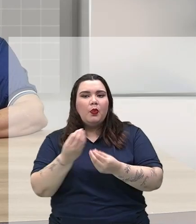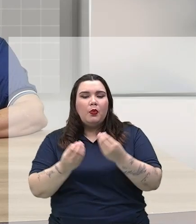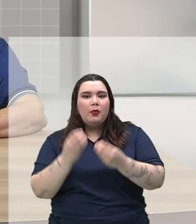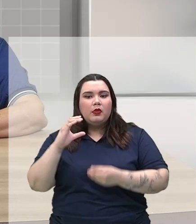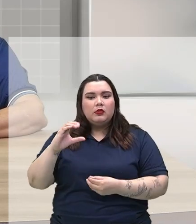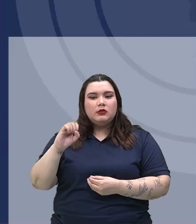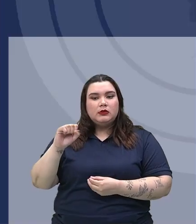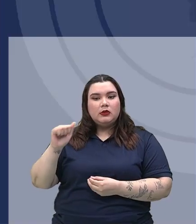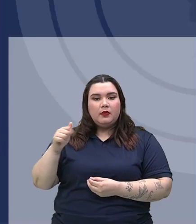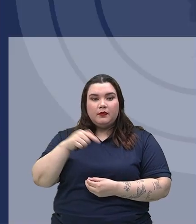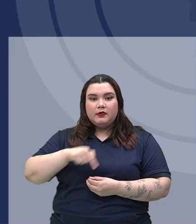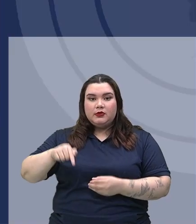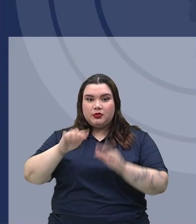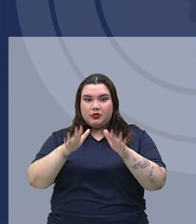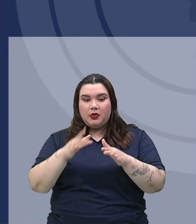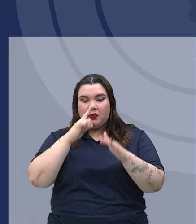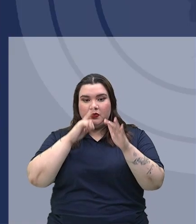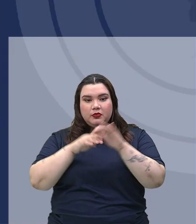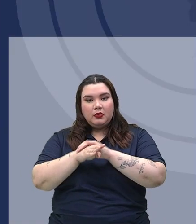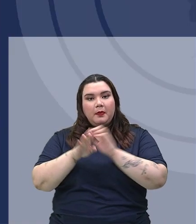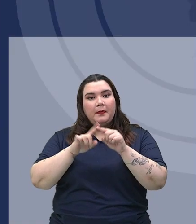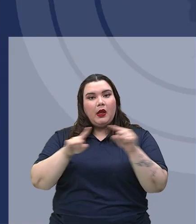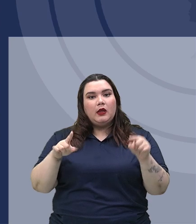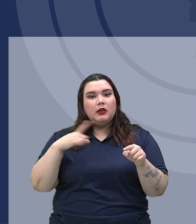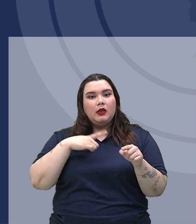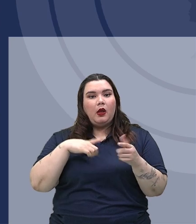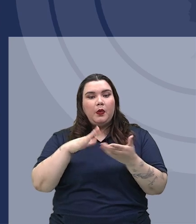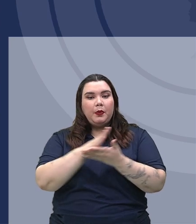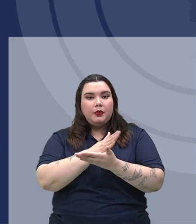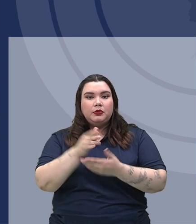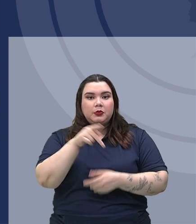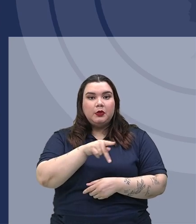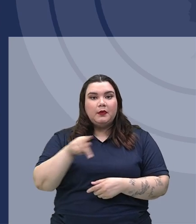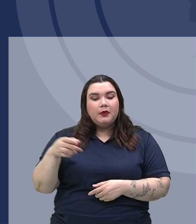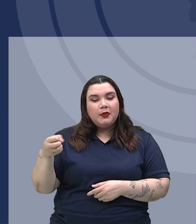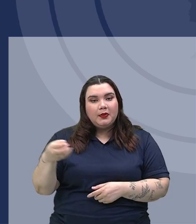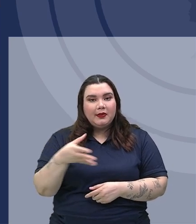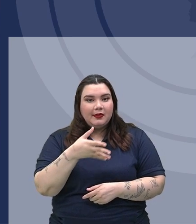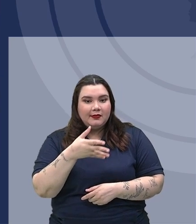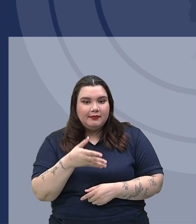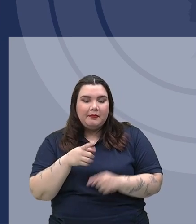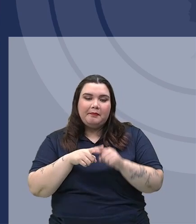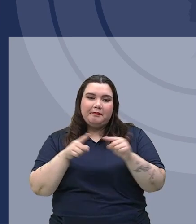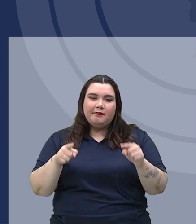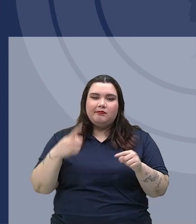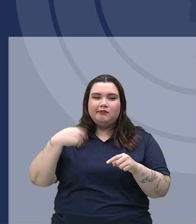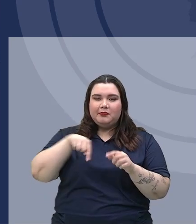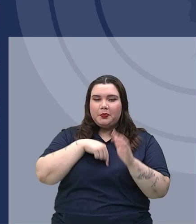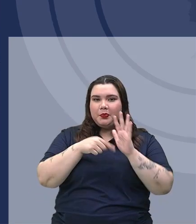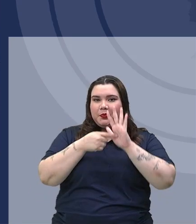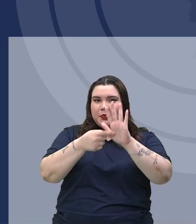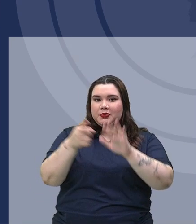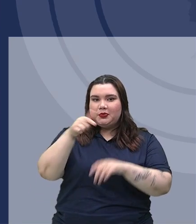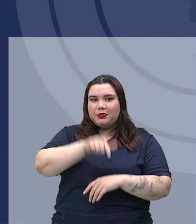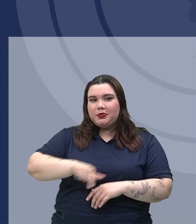estão habituados aí, mas alguns temos professores novos, né, também, mas não custa relembrar,